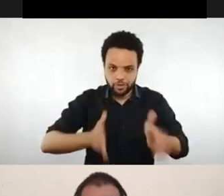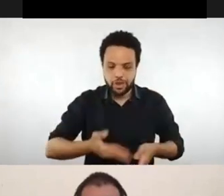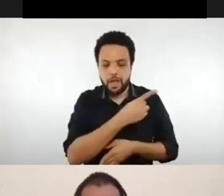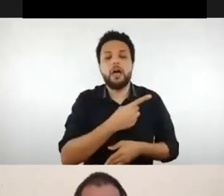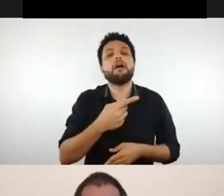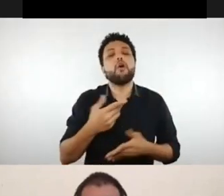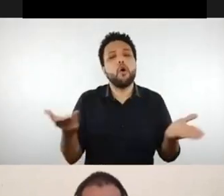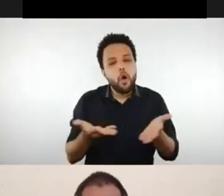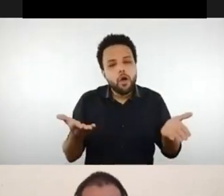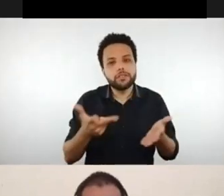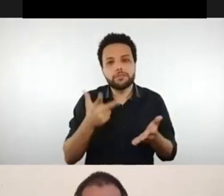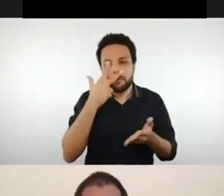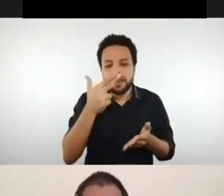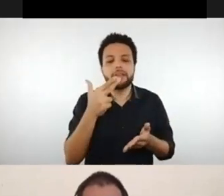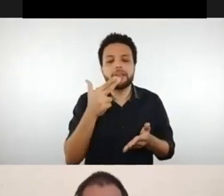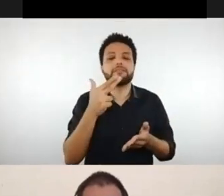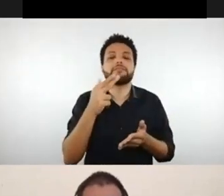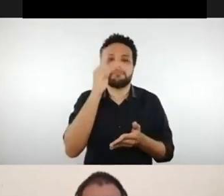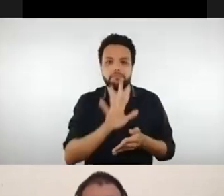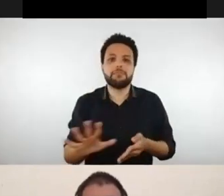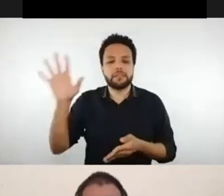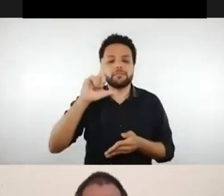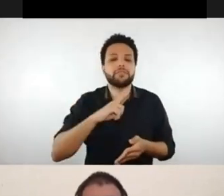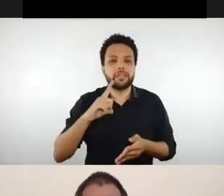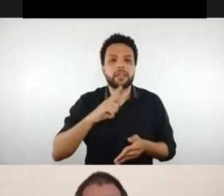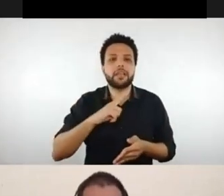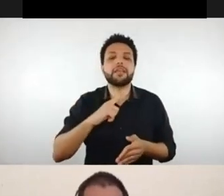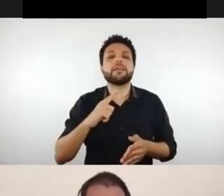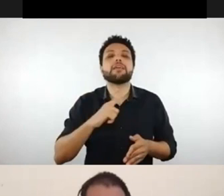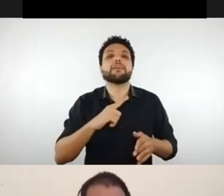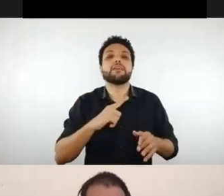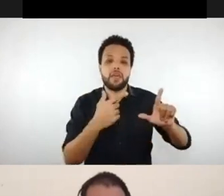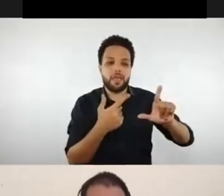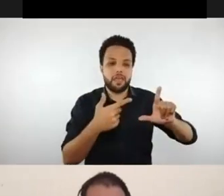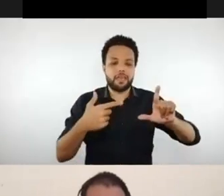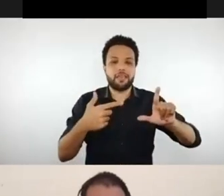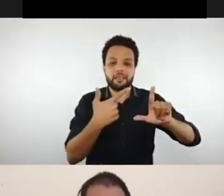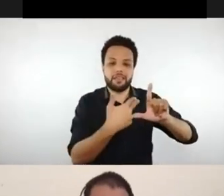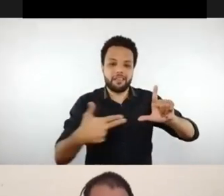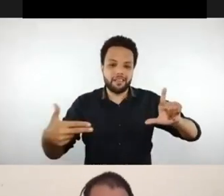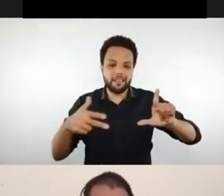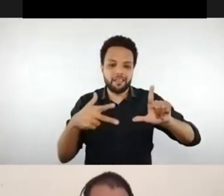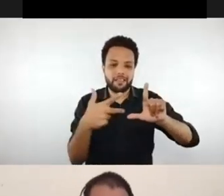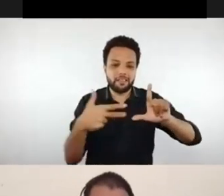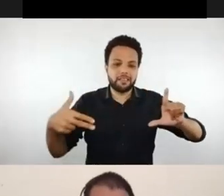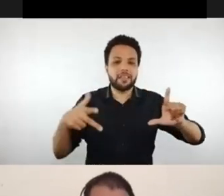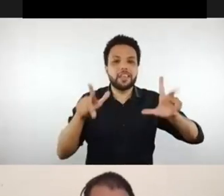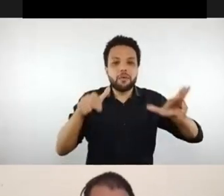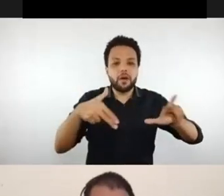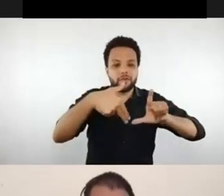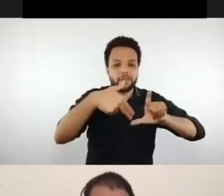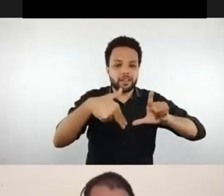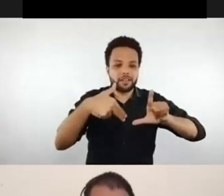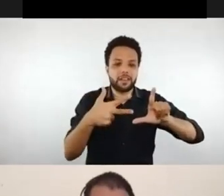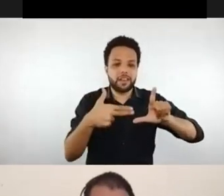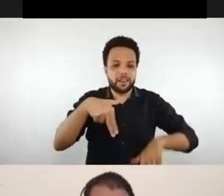bastante interessante, que é do streaming ganhar uma força enorme. Né? Então, hoje você tem a Netflix